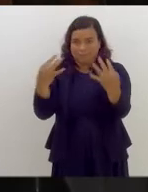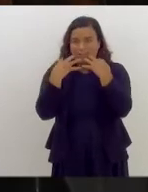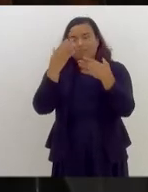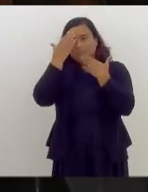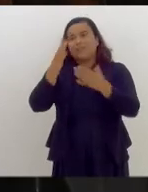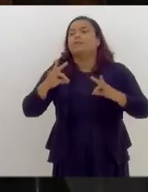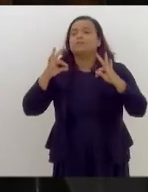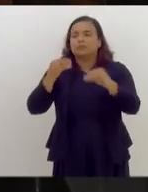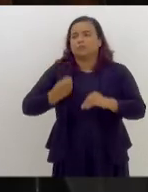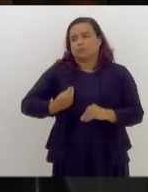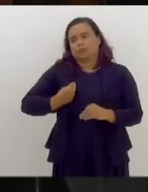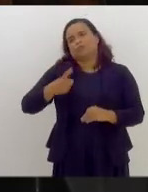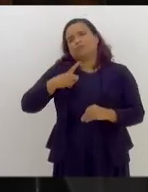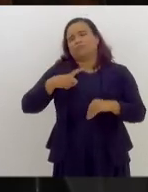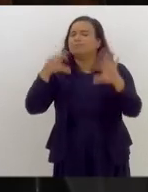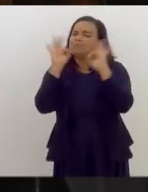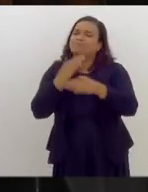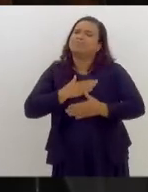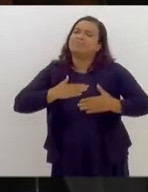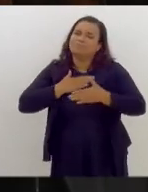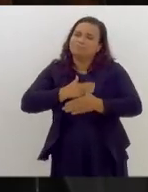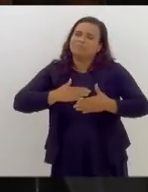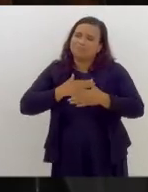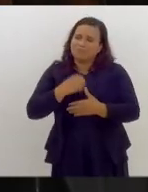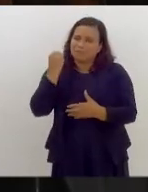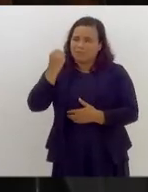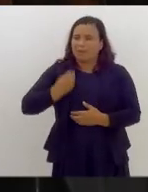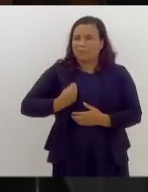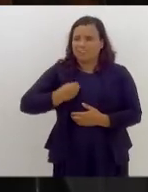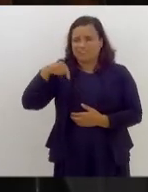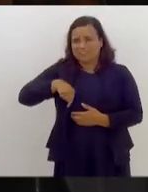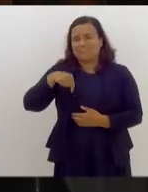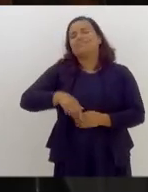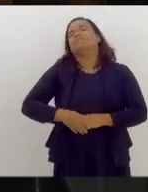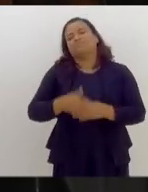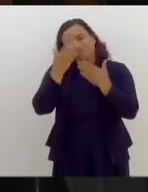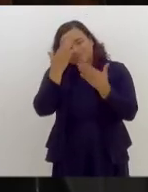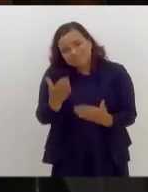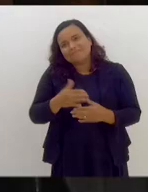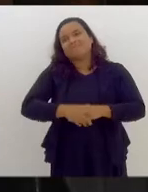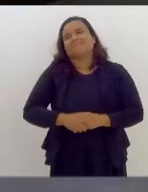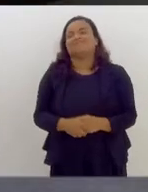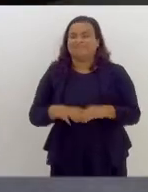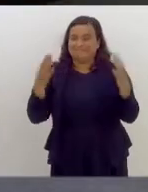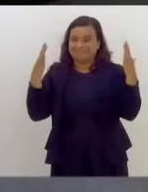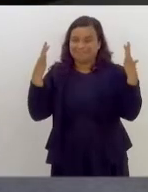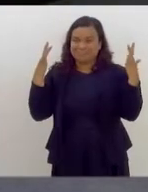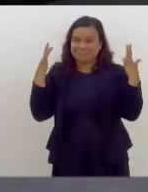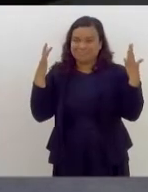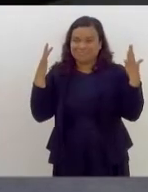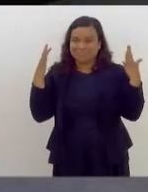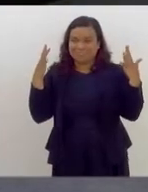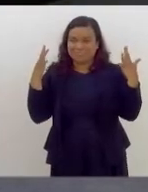aqui presentes. É uma honra muito grande estar aqui. Obrigado.